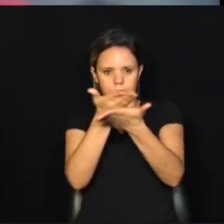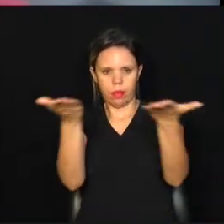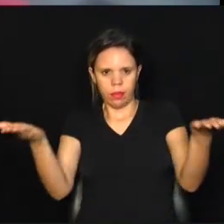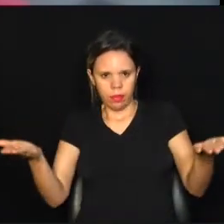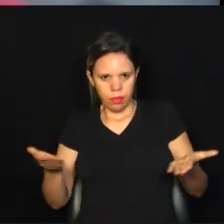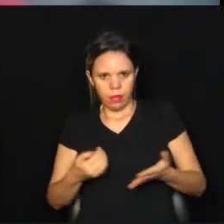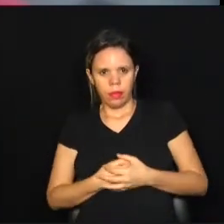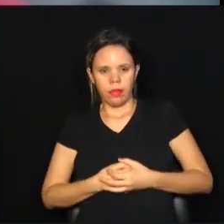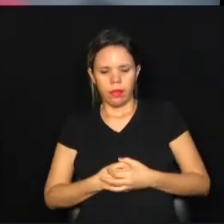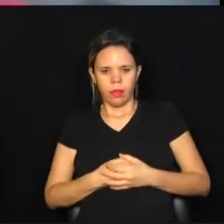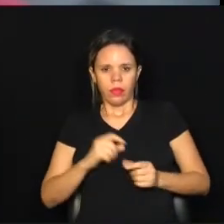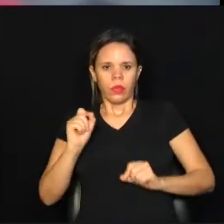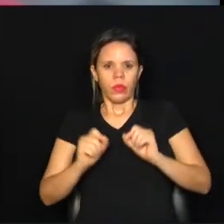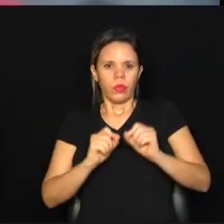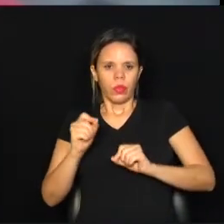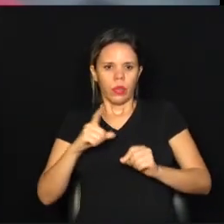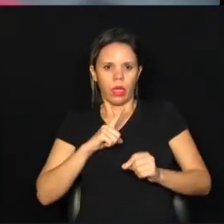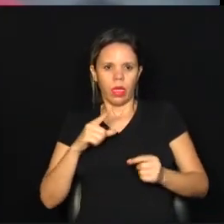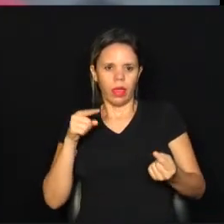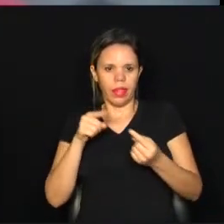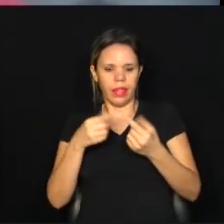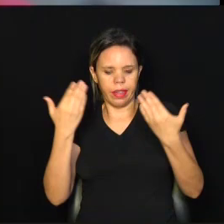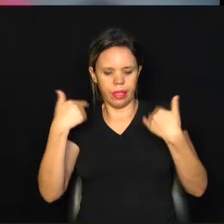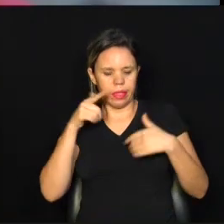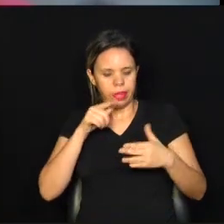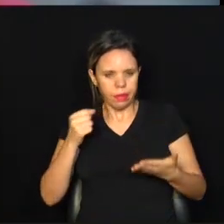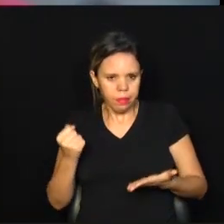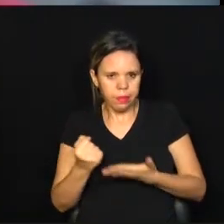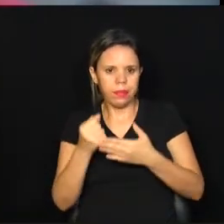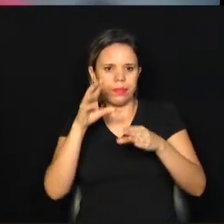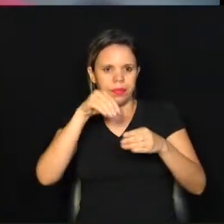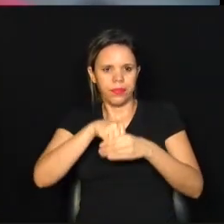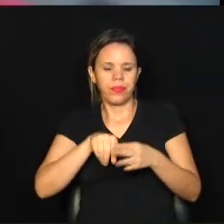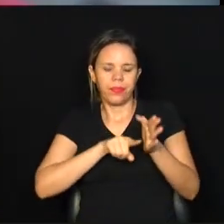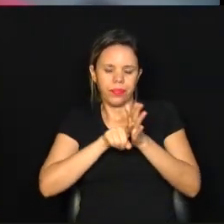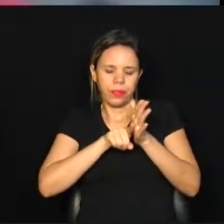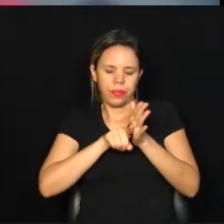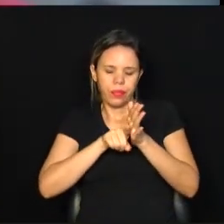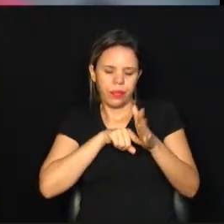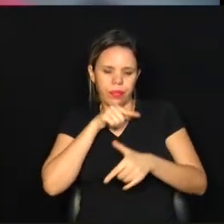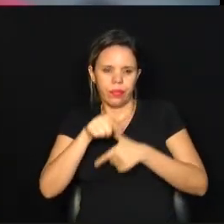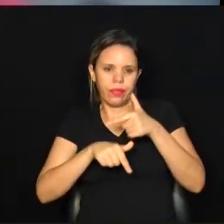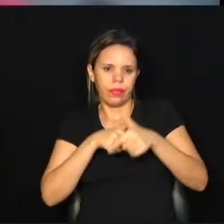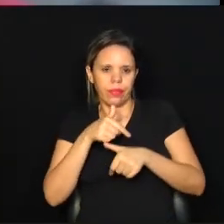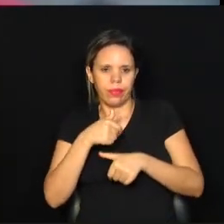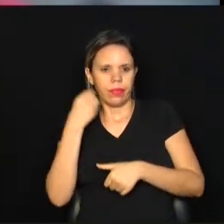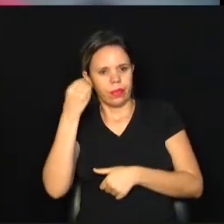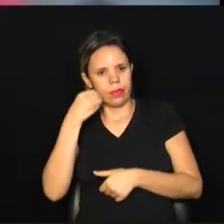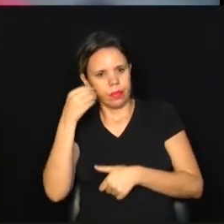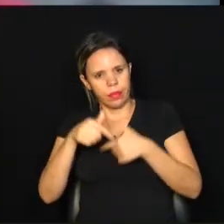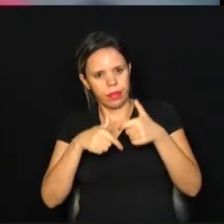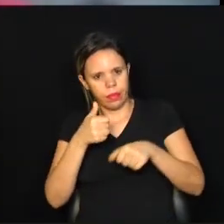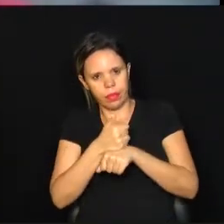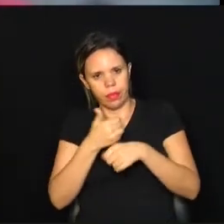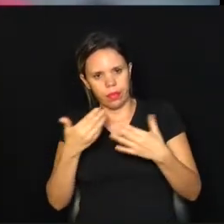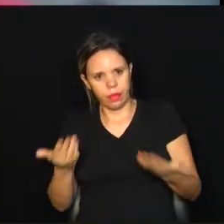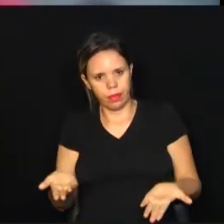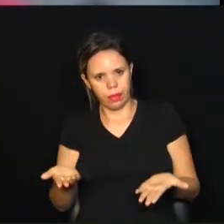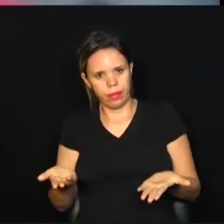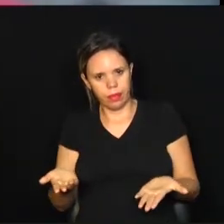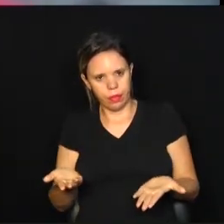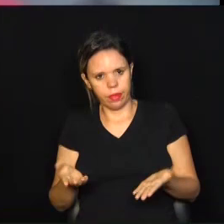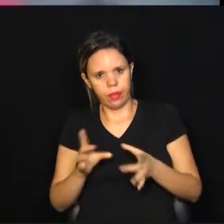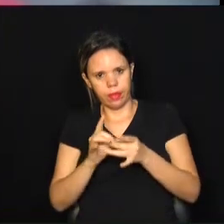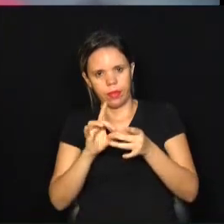vocês no que tiver ao meu alcance aí, dentro dos estudos e do que a gente trabalha. Estamos a